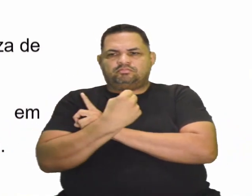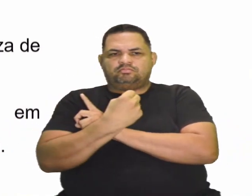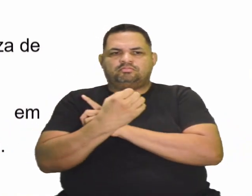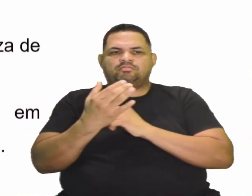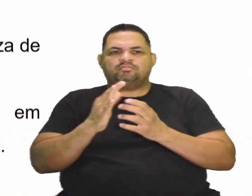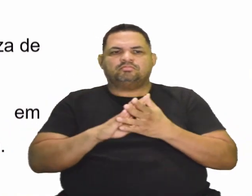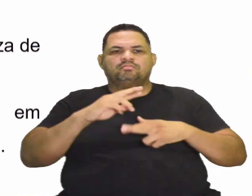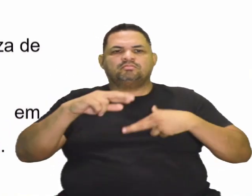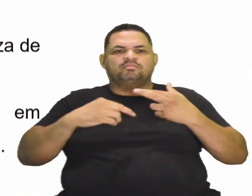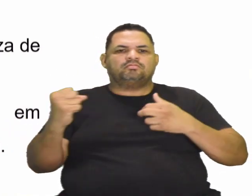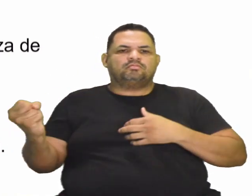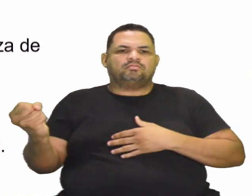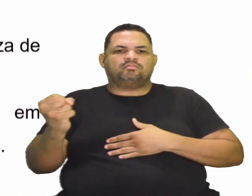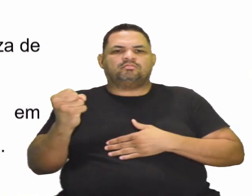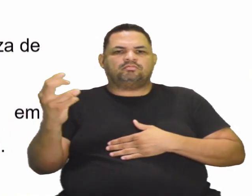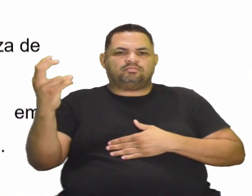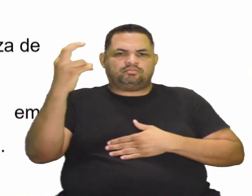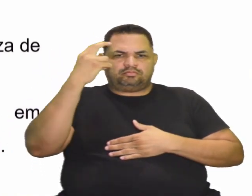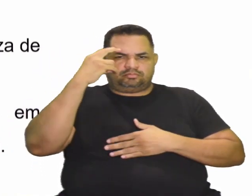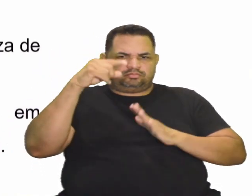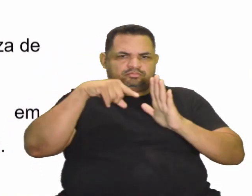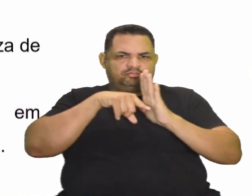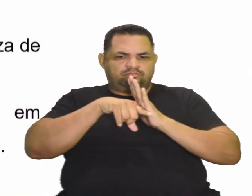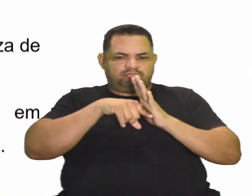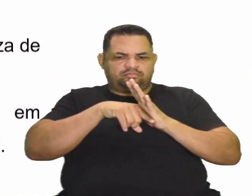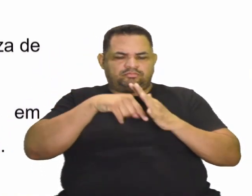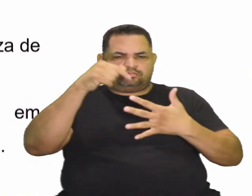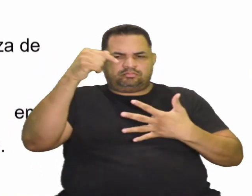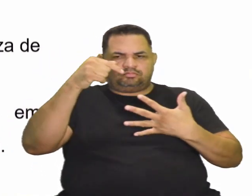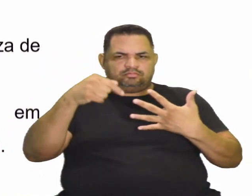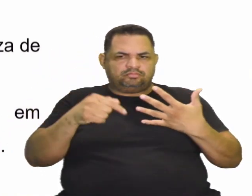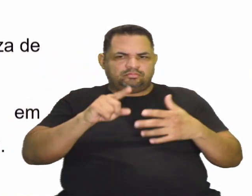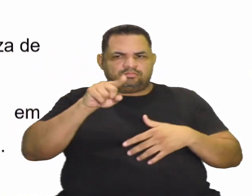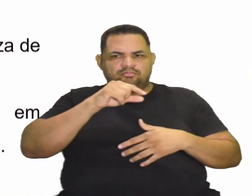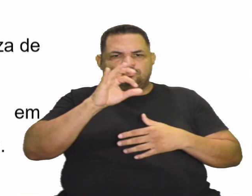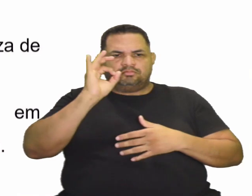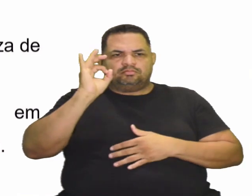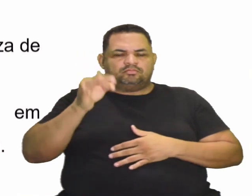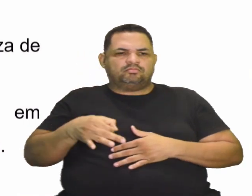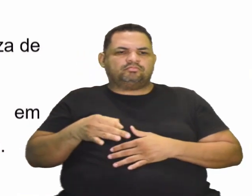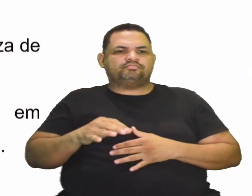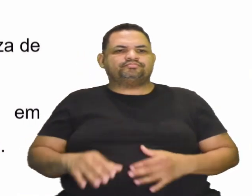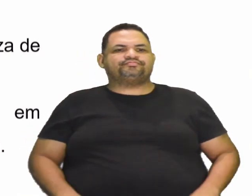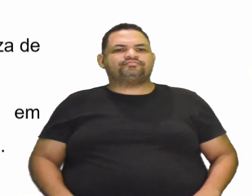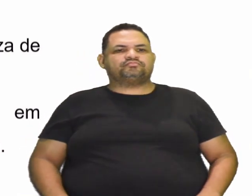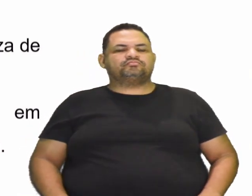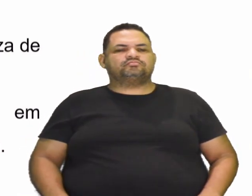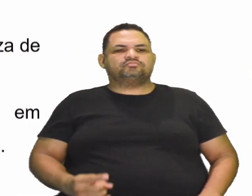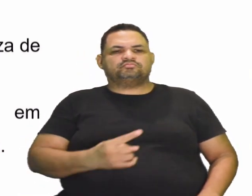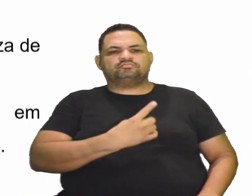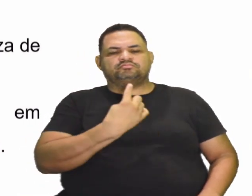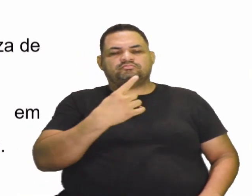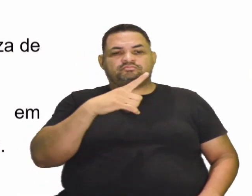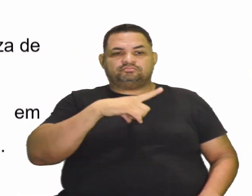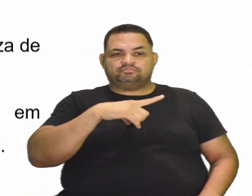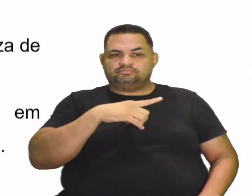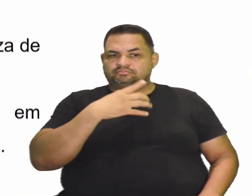Sobre o renascimento cultural, analise as asserções e marque a alternativa correta. Então, nós temos 4